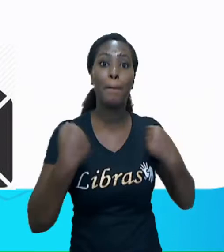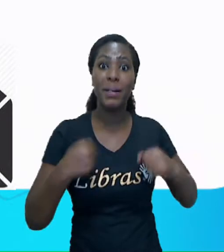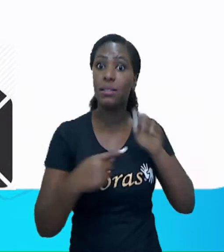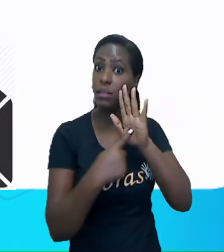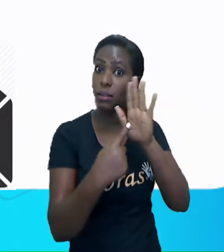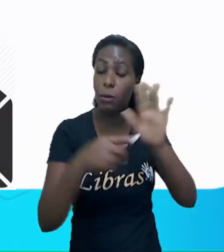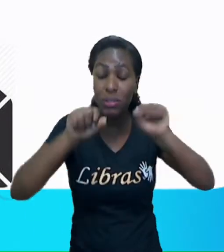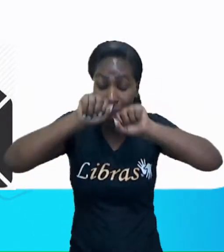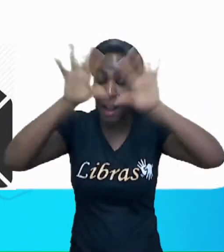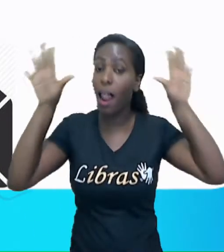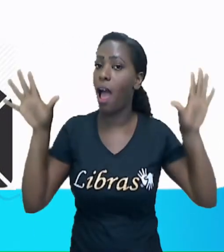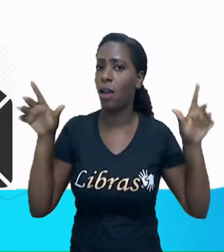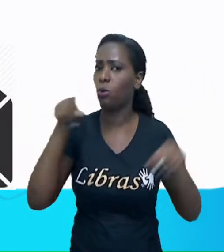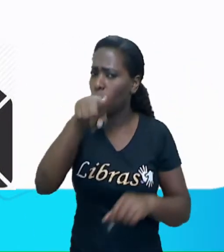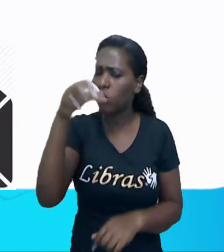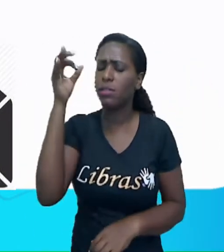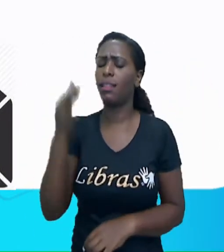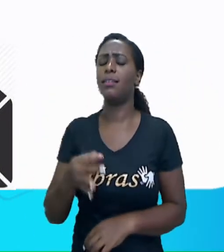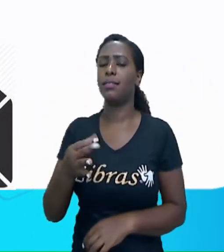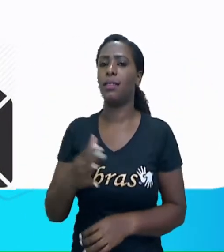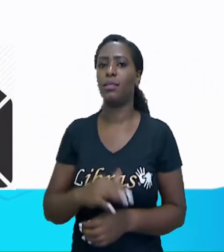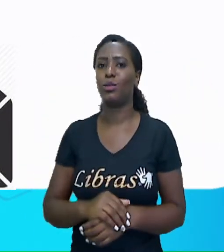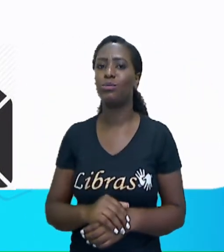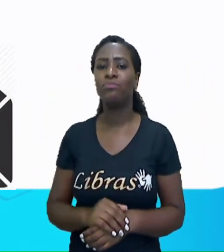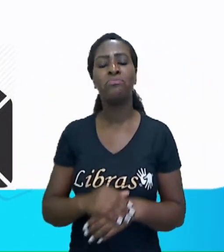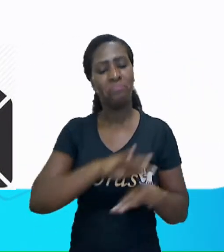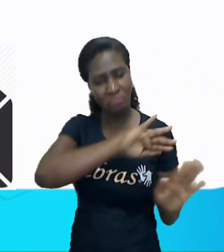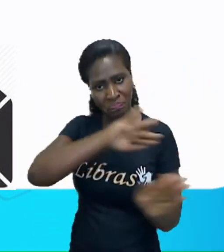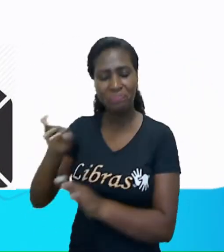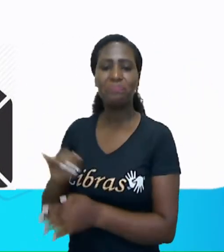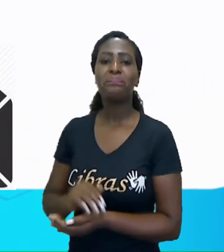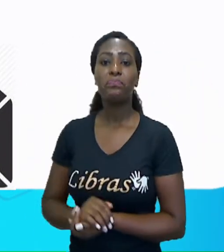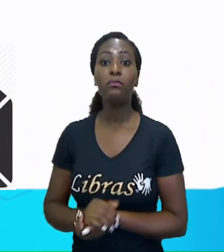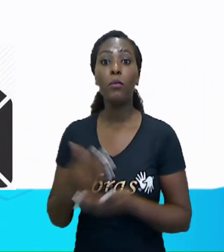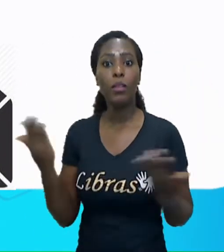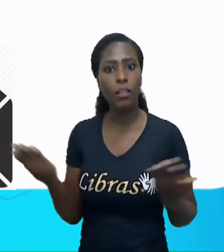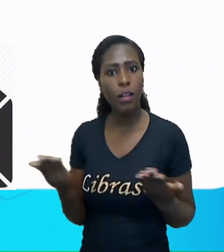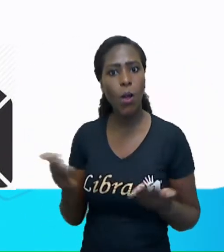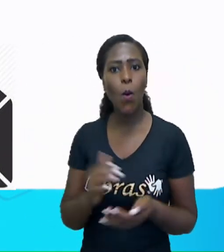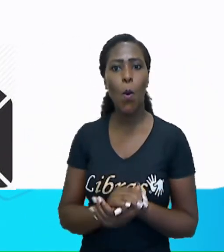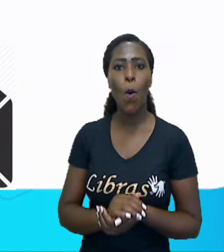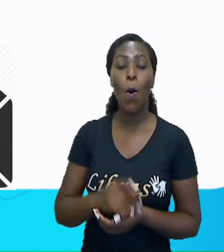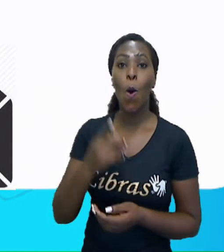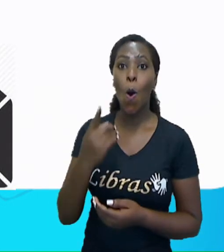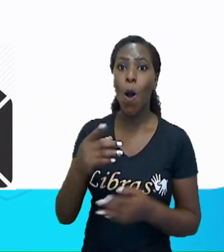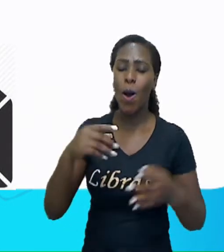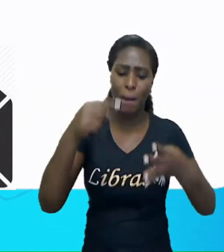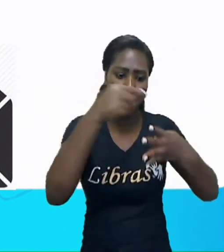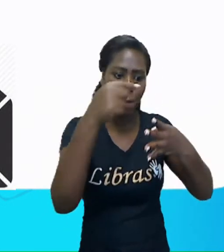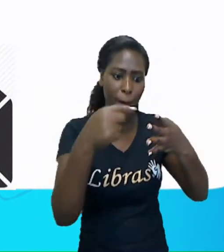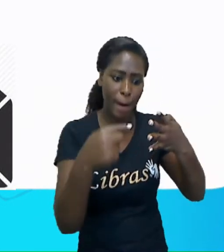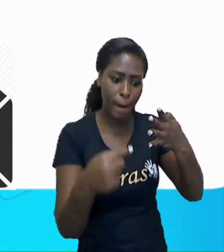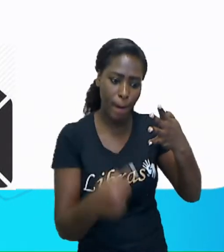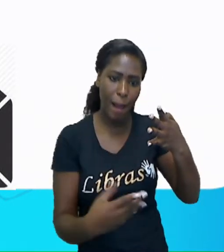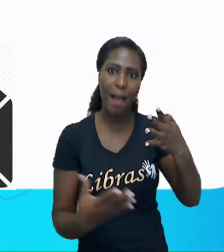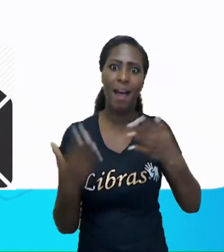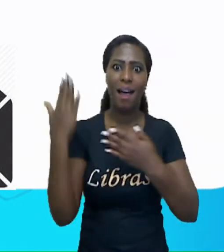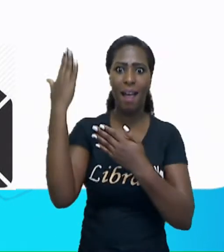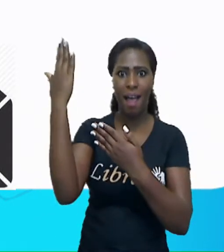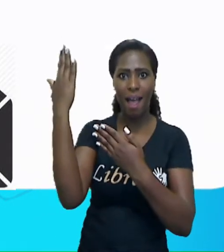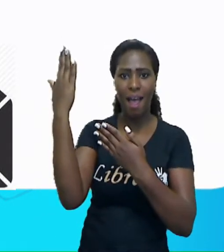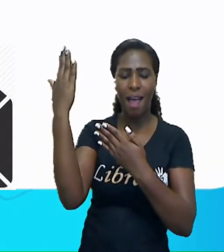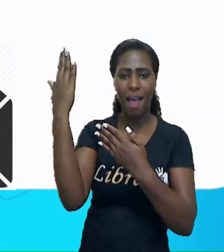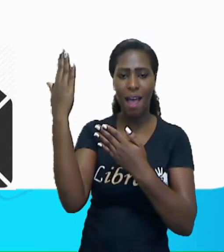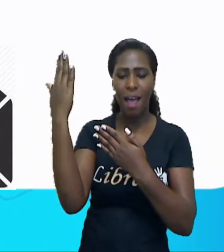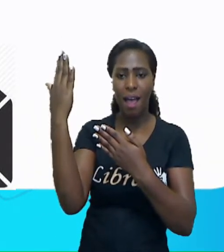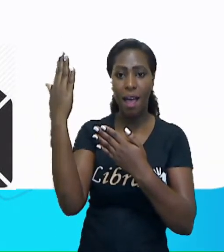Agora, vamos observar. Ela vai iniciar com uma saudação, uma exposição do